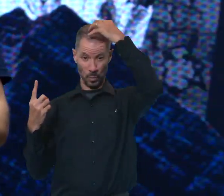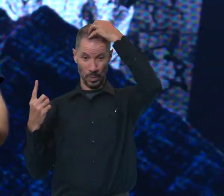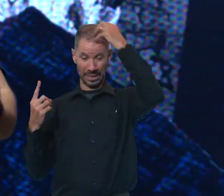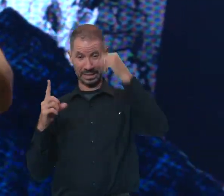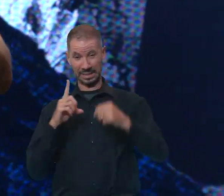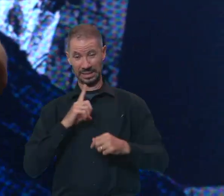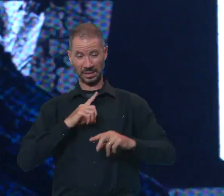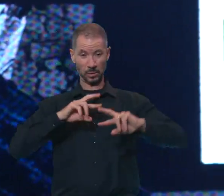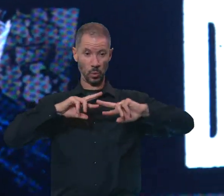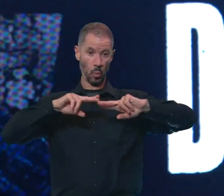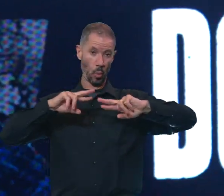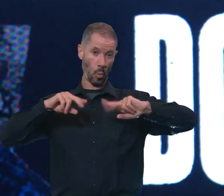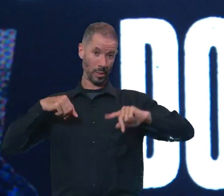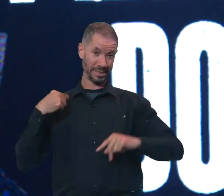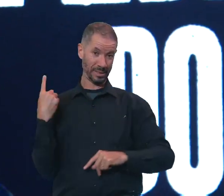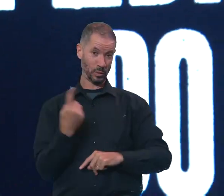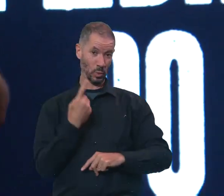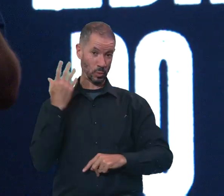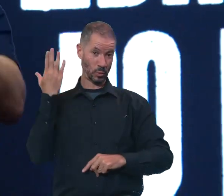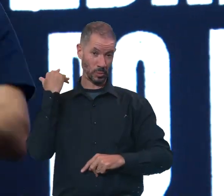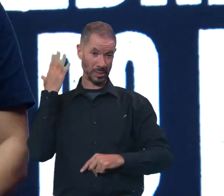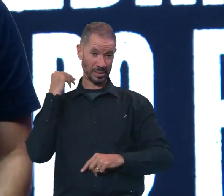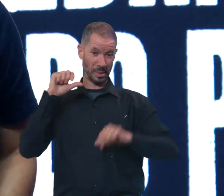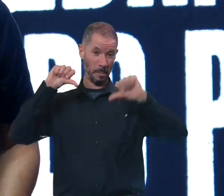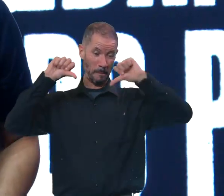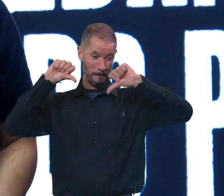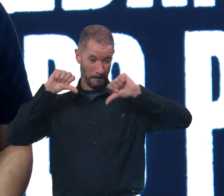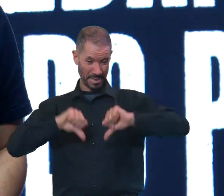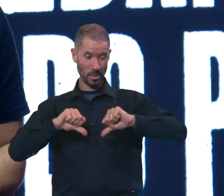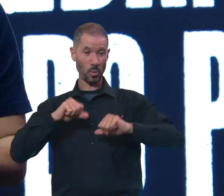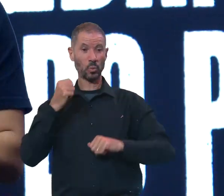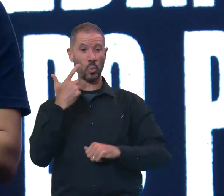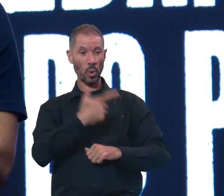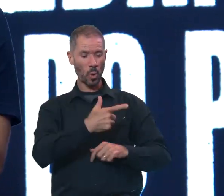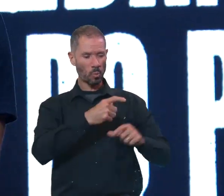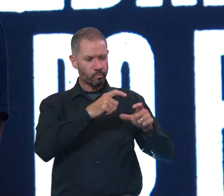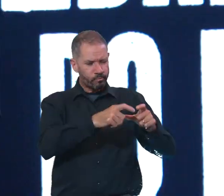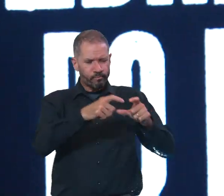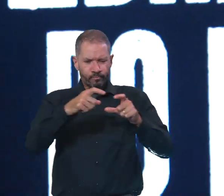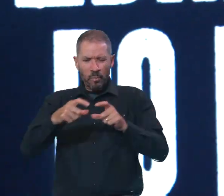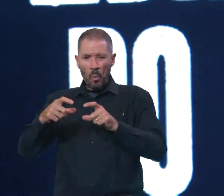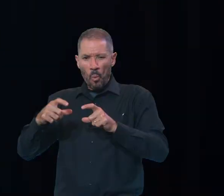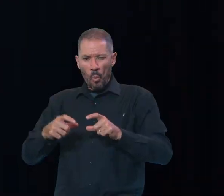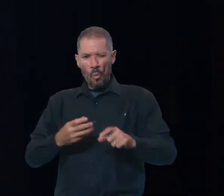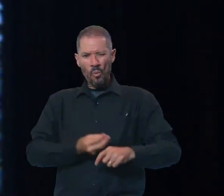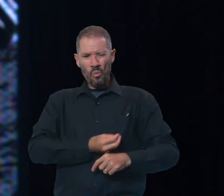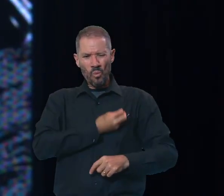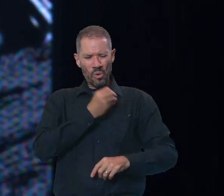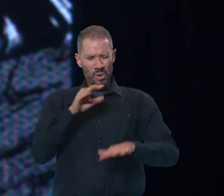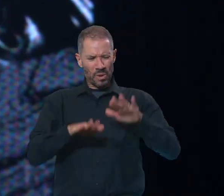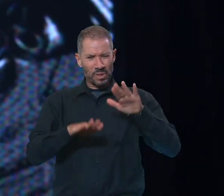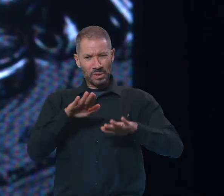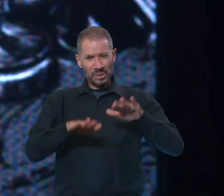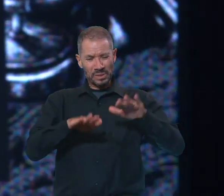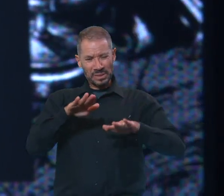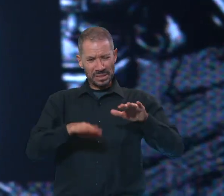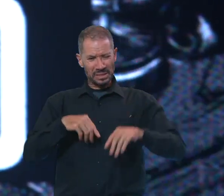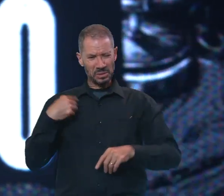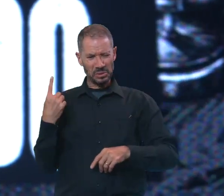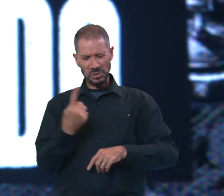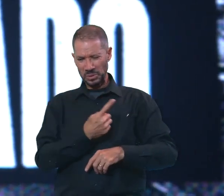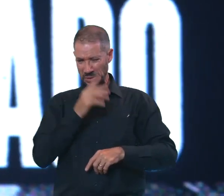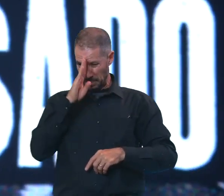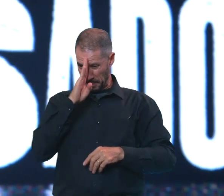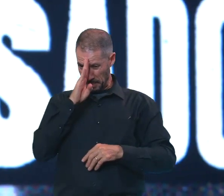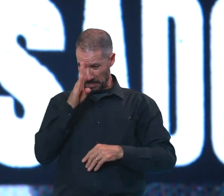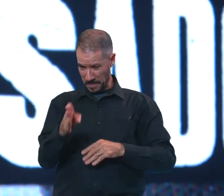existem coisas do nosso passado que machucam mais do que outras áreas. Existem áreas que às vezes vão diretamente com os nossos